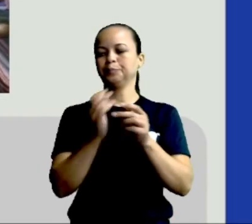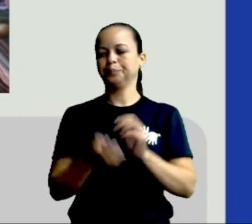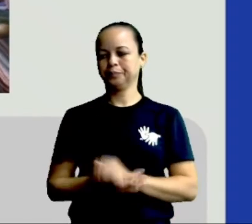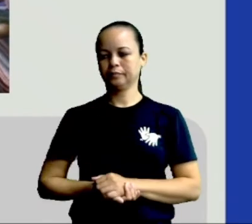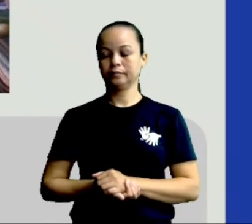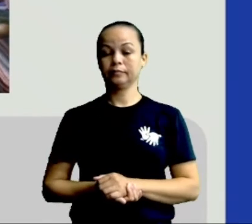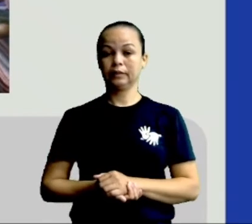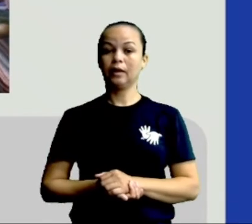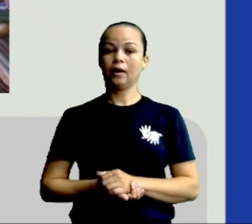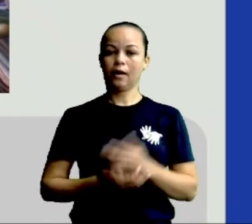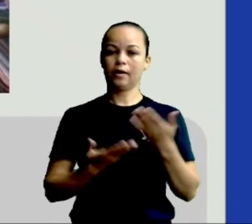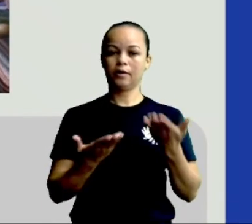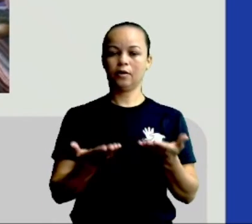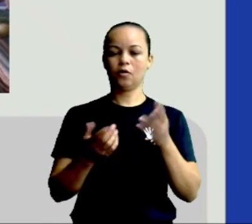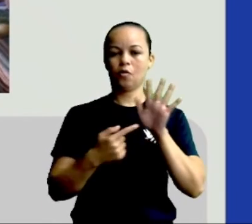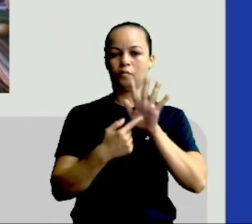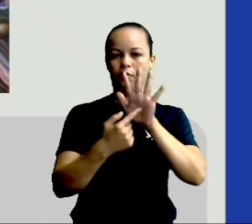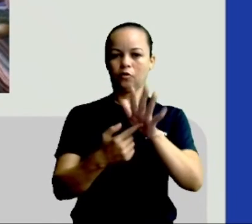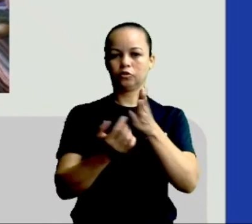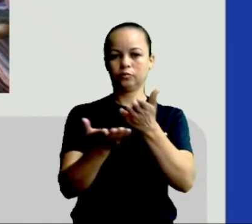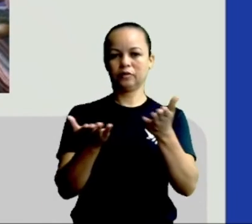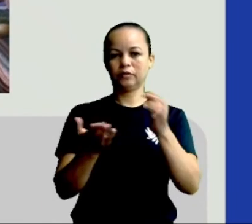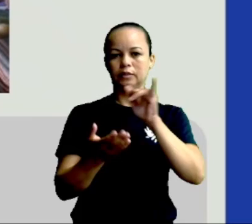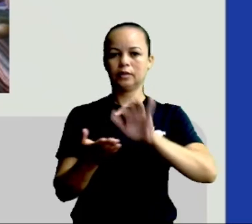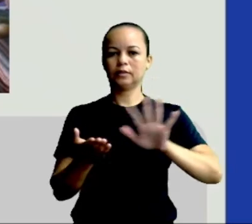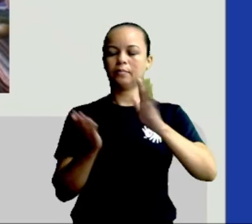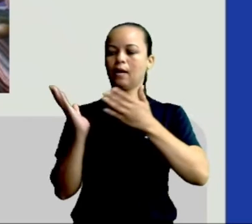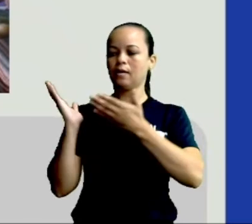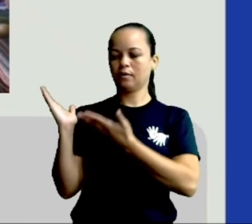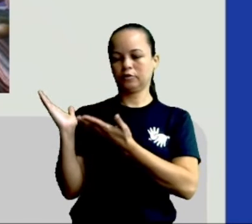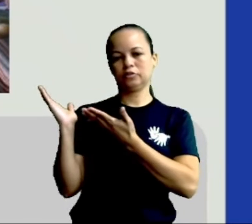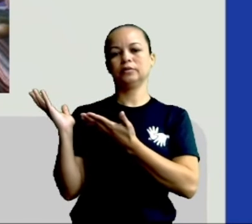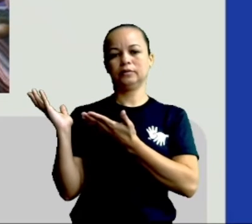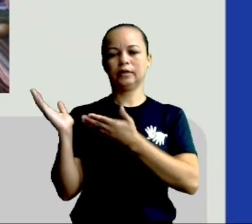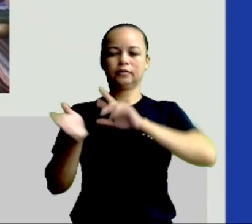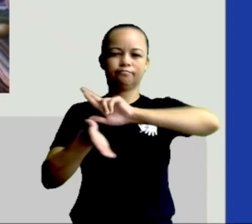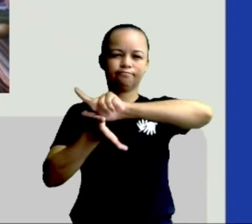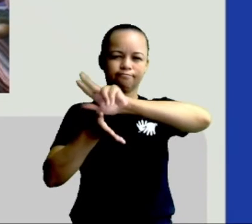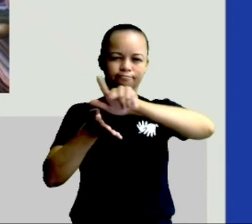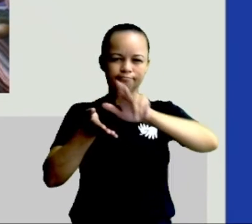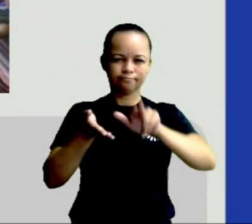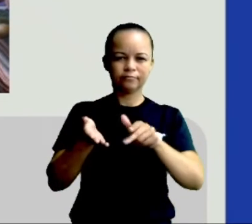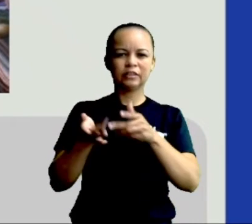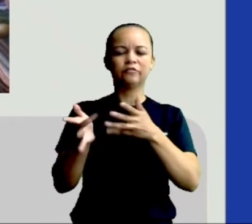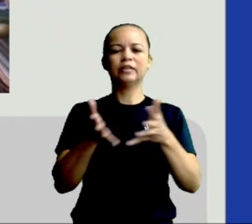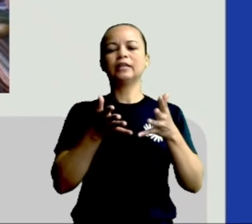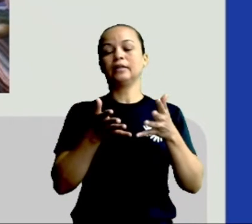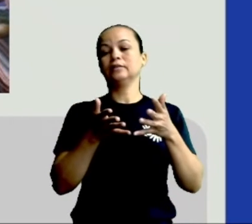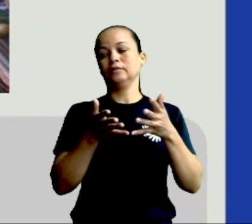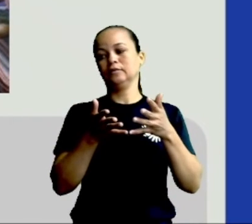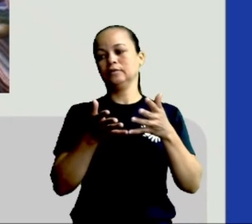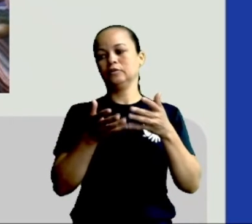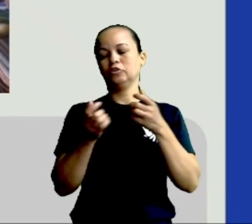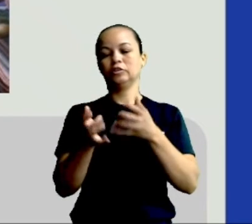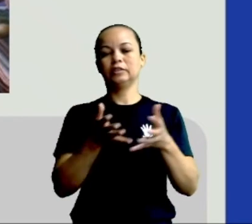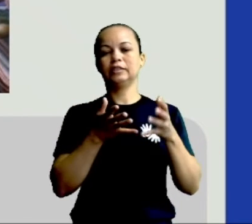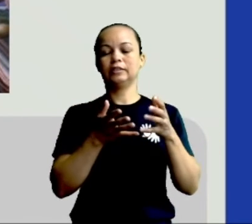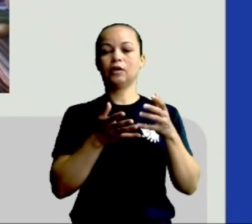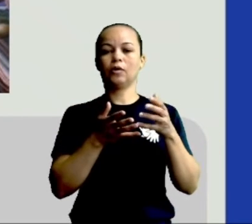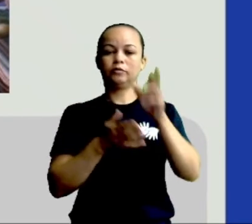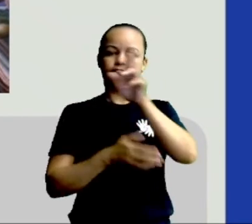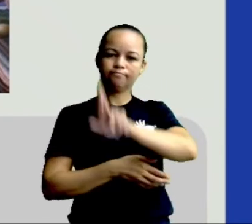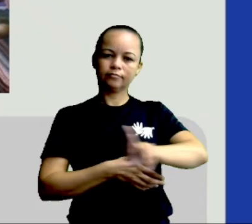Aí aqui eu trago a imagem, né, a representação dessas divindades que são cultuadas